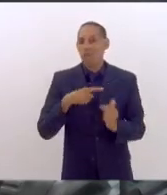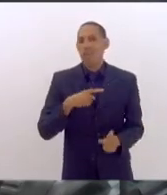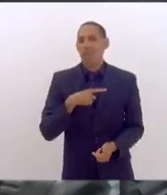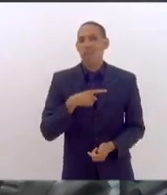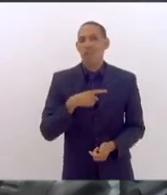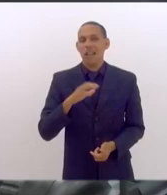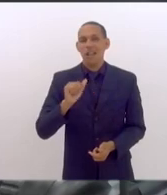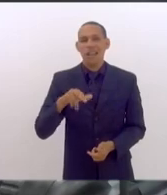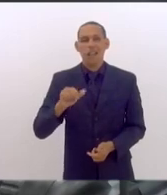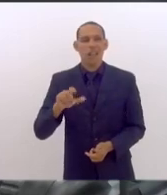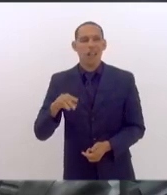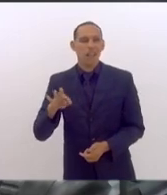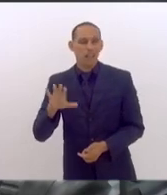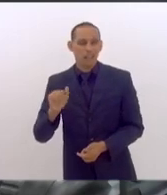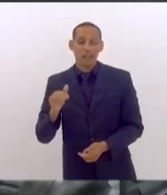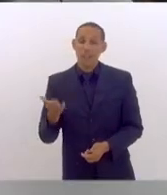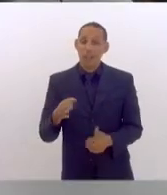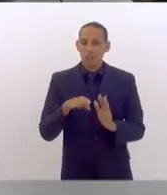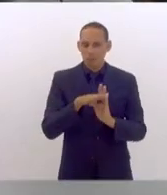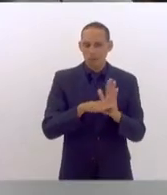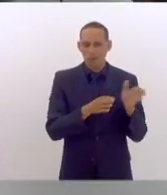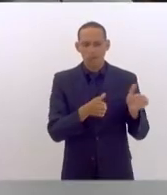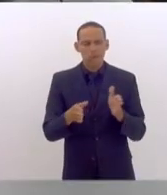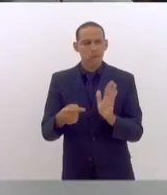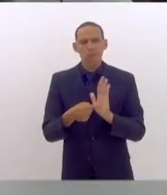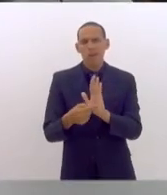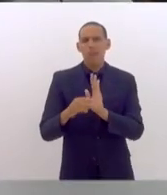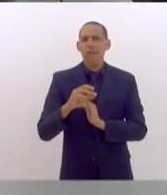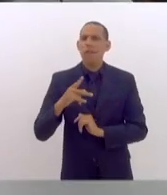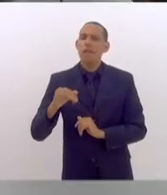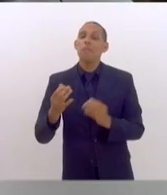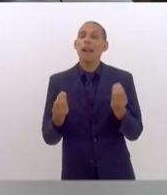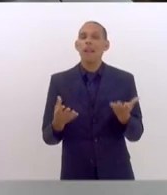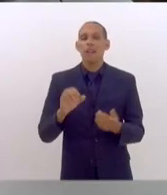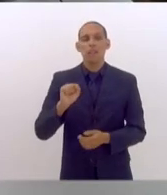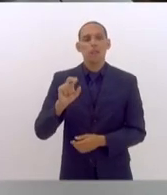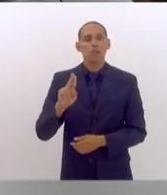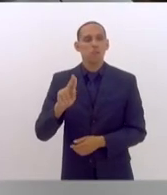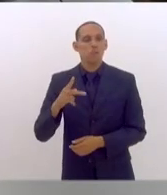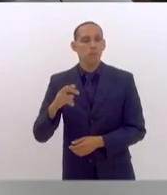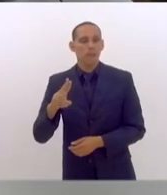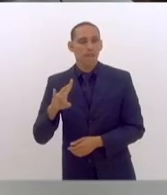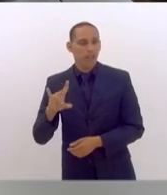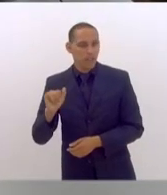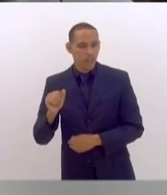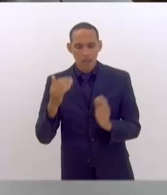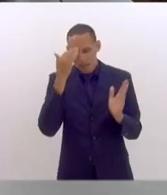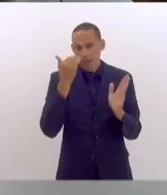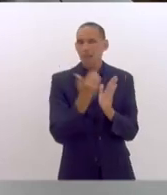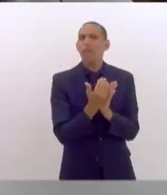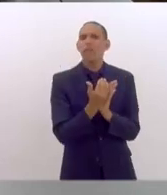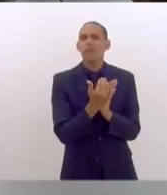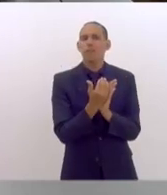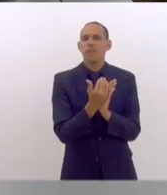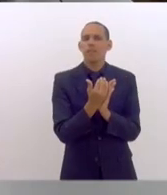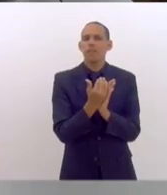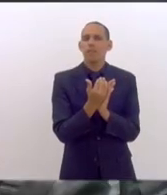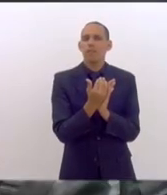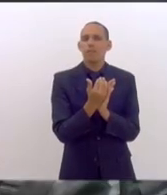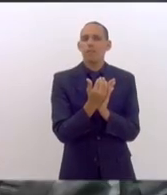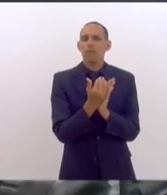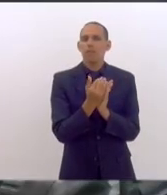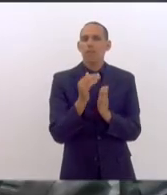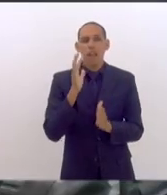cronograma né apresentado por essa CPI para que a SuperVia venha cumprir né e